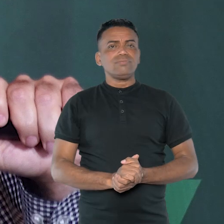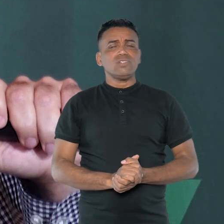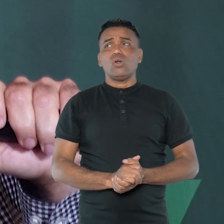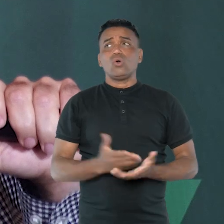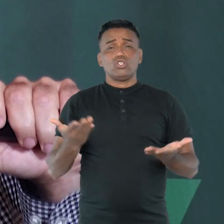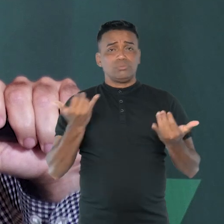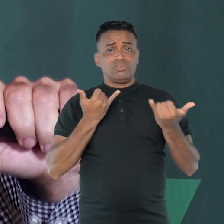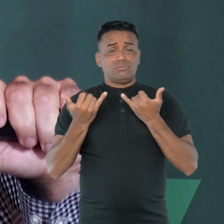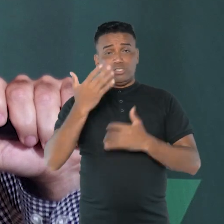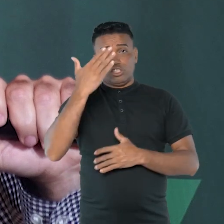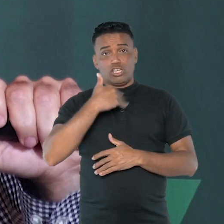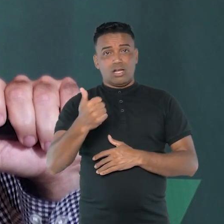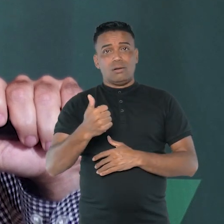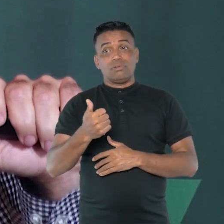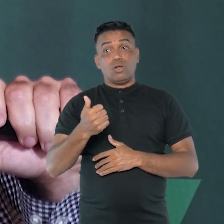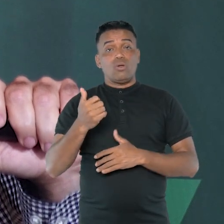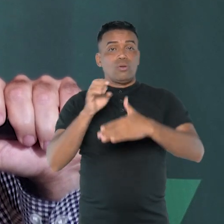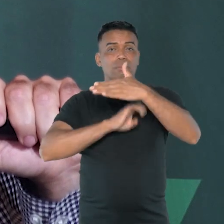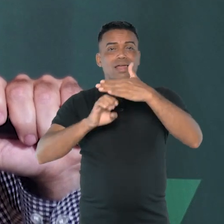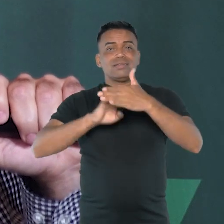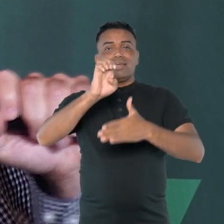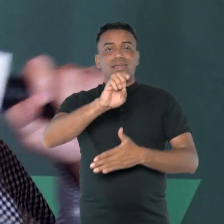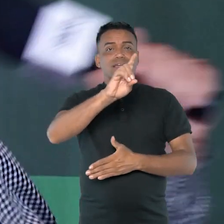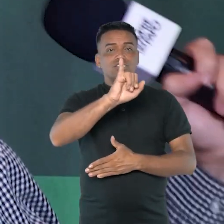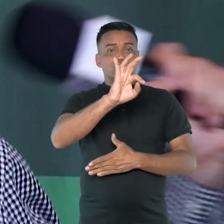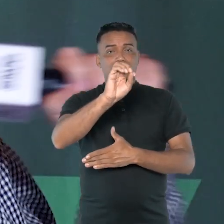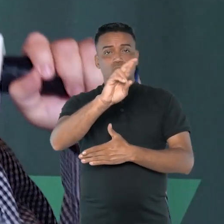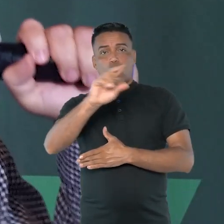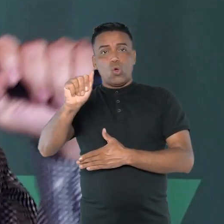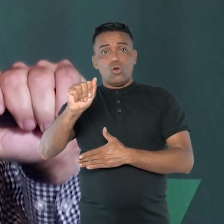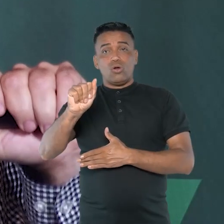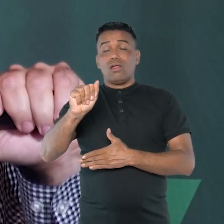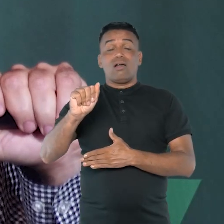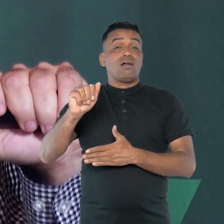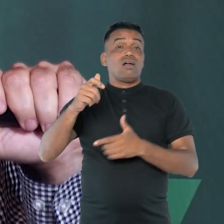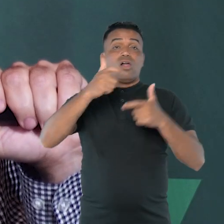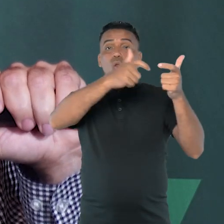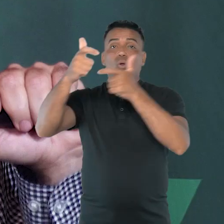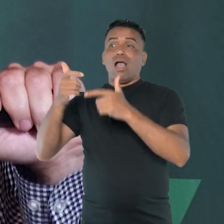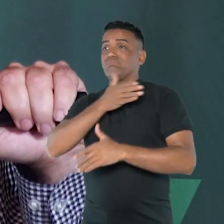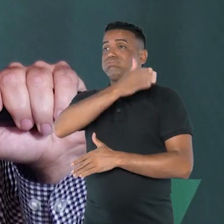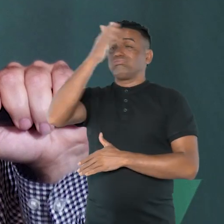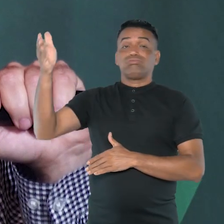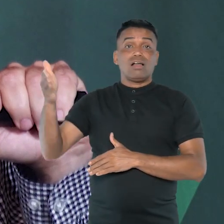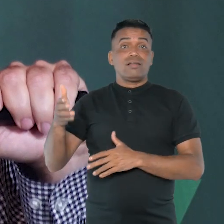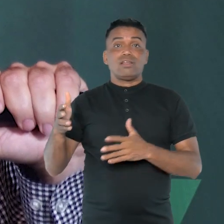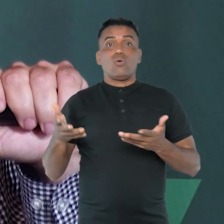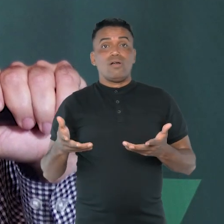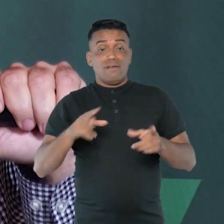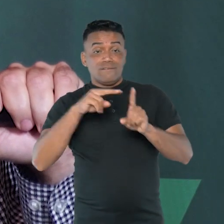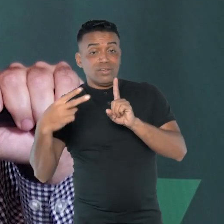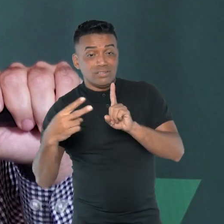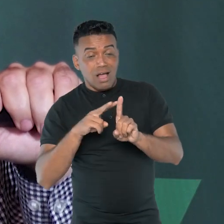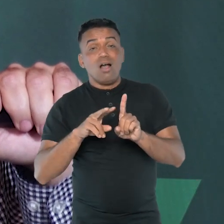Aos que me chamam hoje de visionário, eu decidi avançar com a editora para além das Montanhas Mineiras, e de forma ambiciosa. Aos que hoje me chamam de visionária, devo